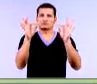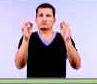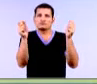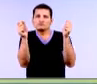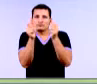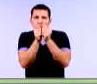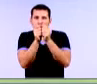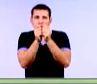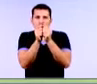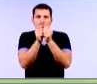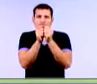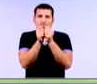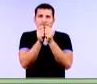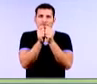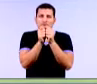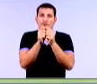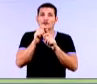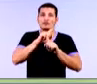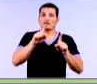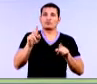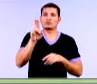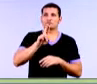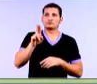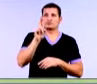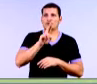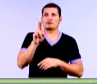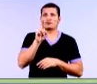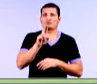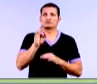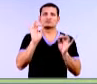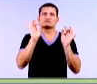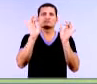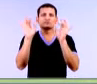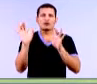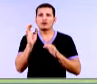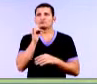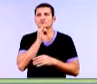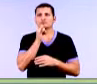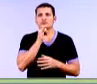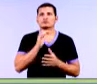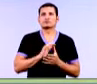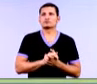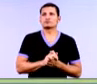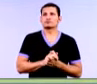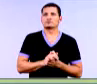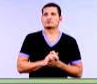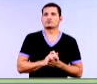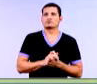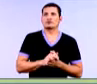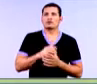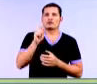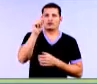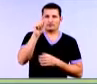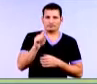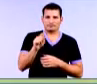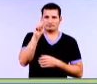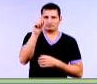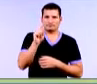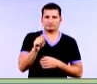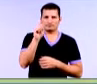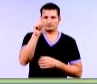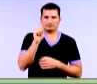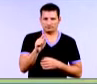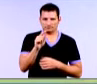juntos. Não usar caracteres especiais, tais como o próprio dois pontos, tá? Apesar de estar aqui,